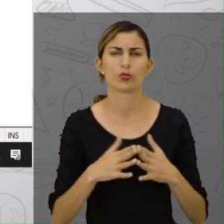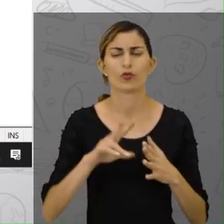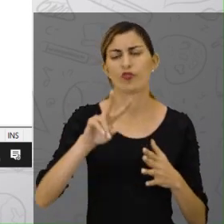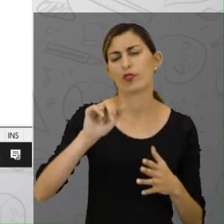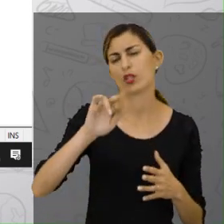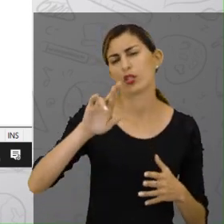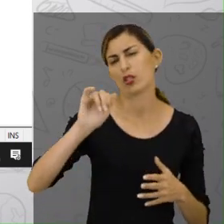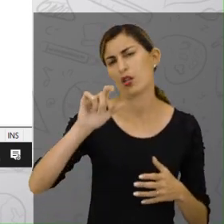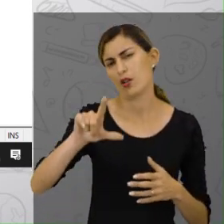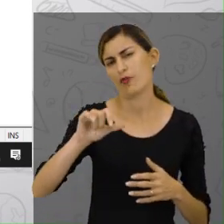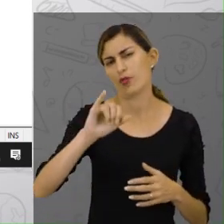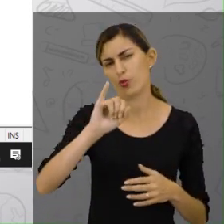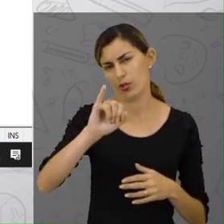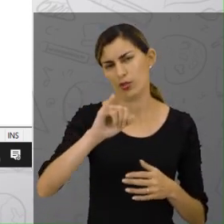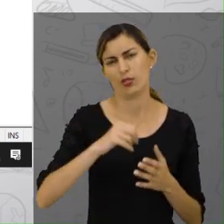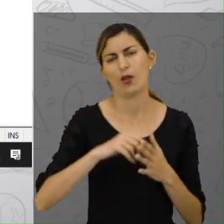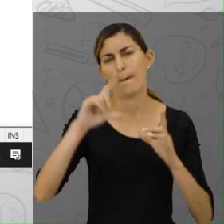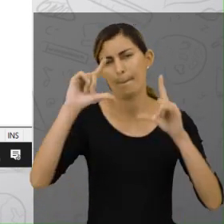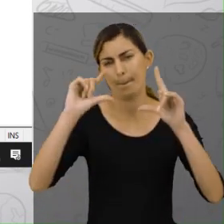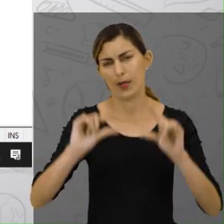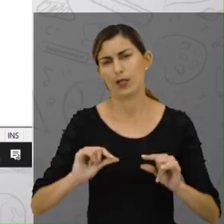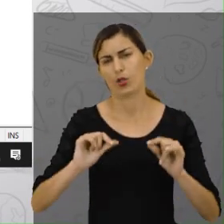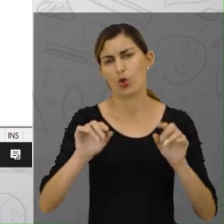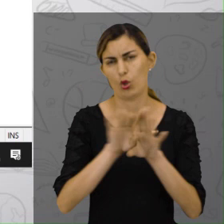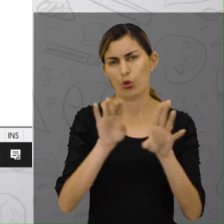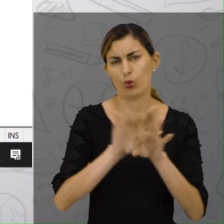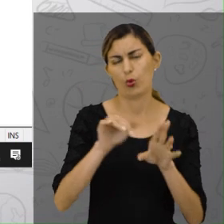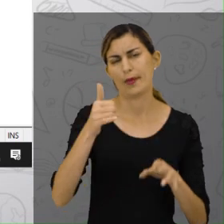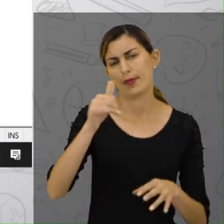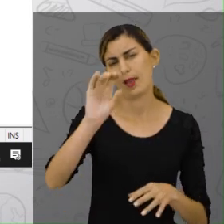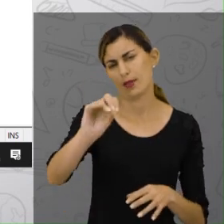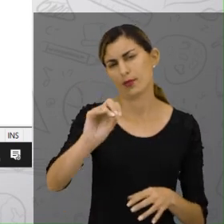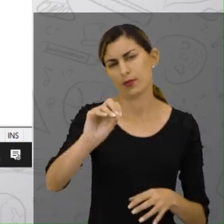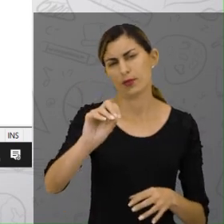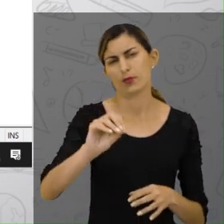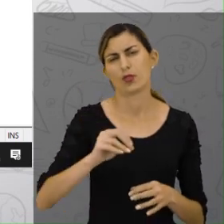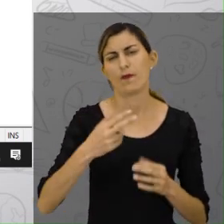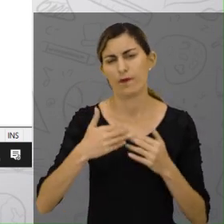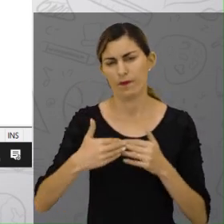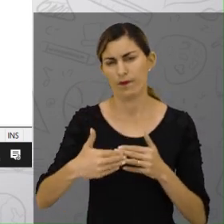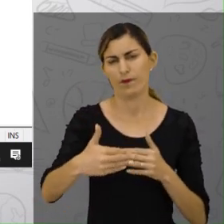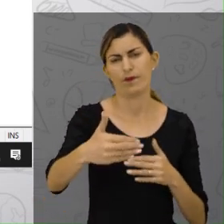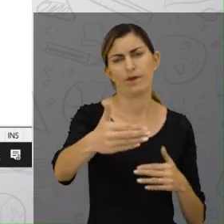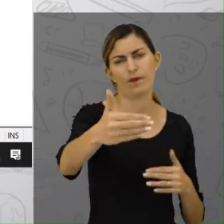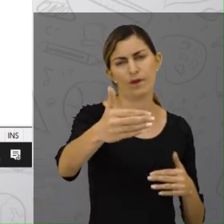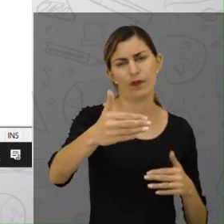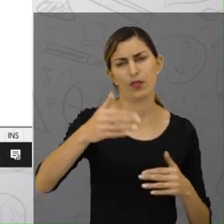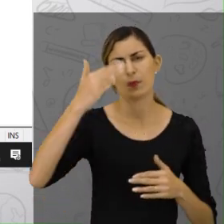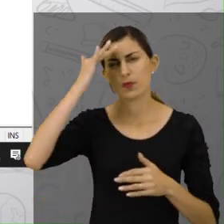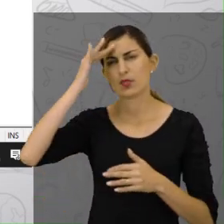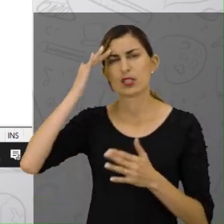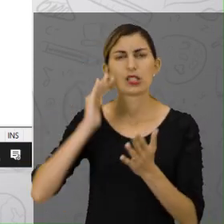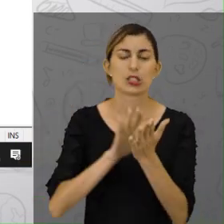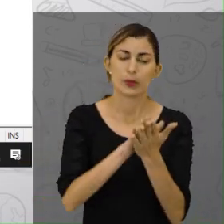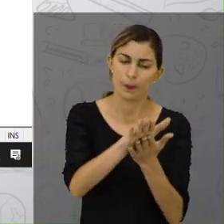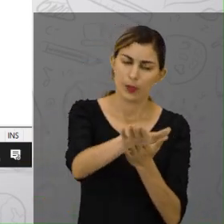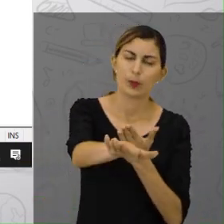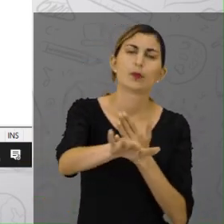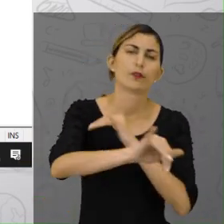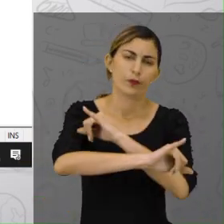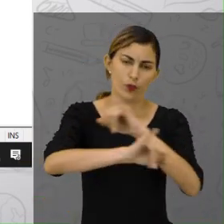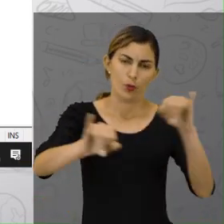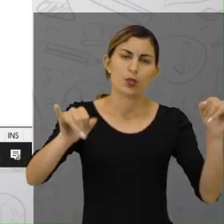Enquanto a variável i for menor ou igual a 10, vamos imprimir